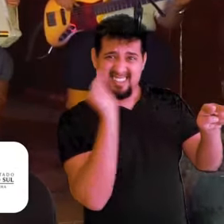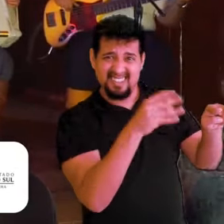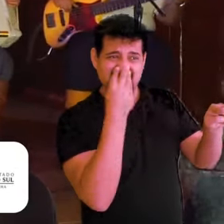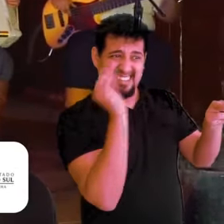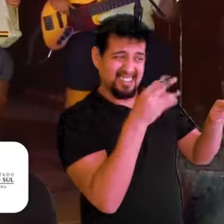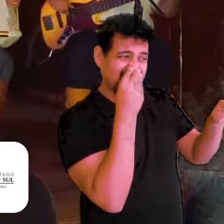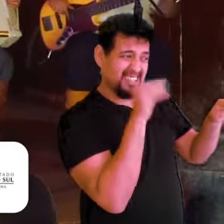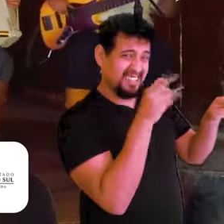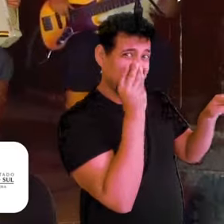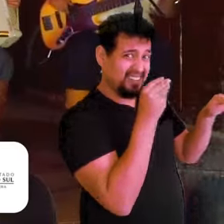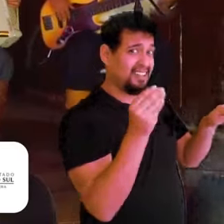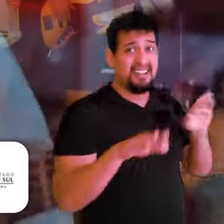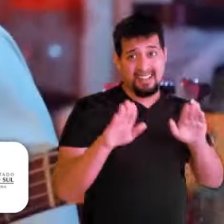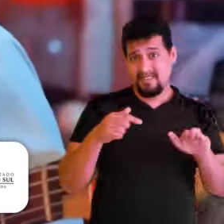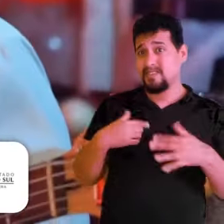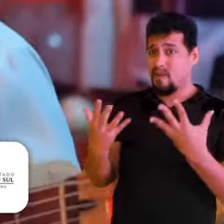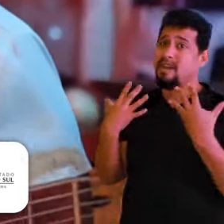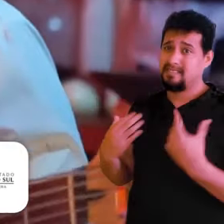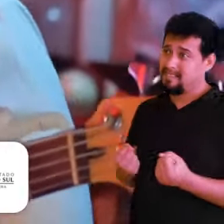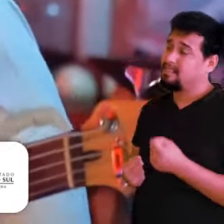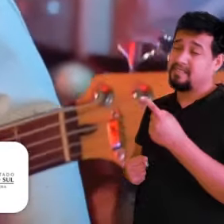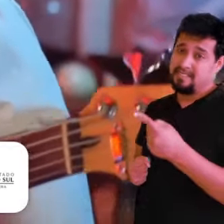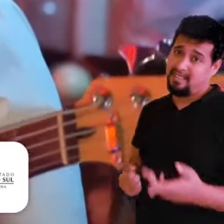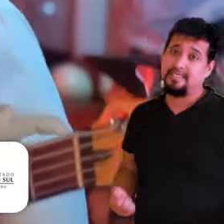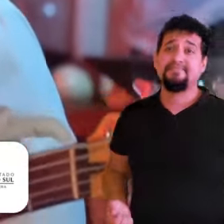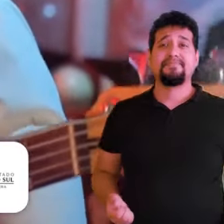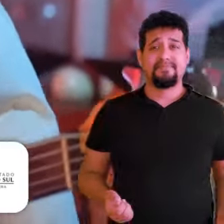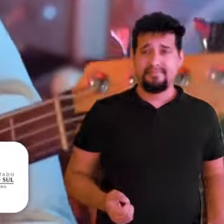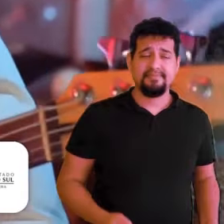você, talvez eu possa te aceitar.